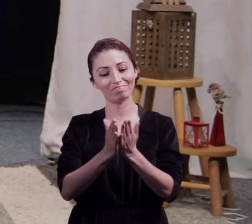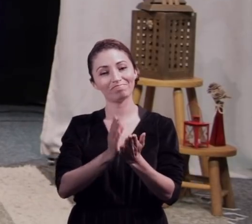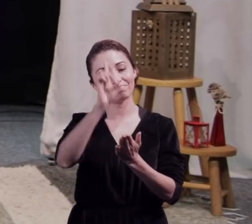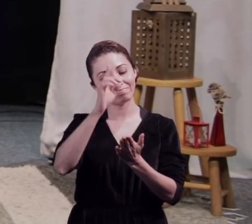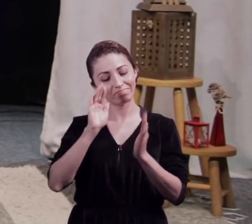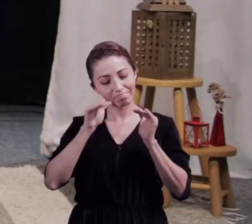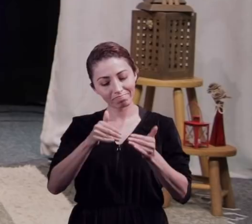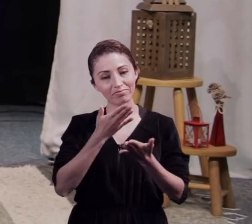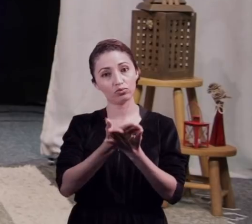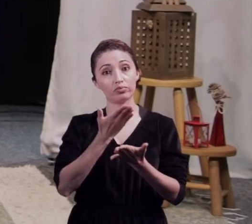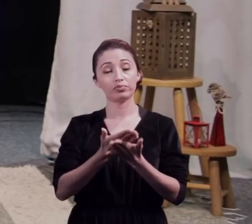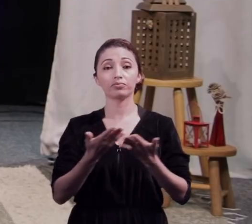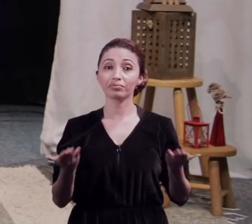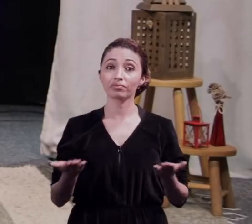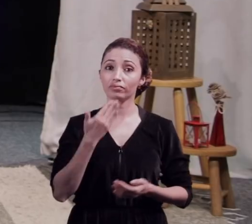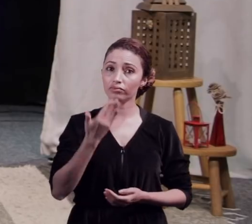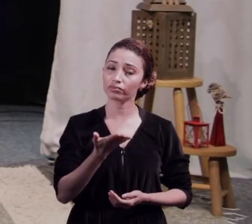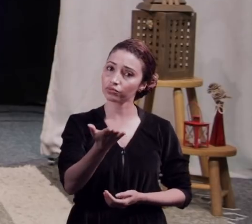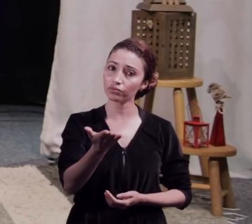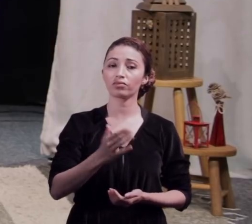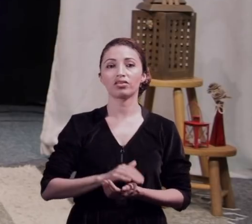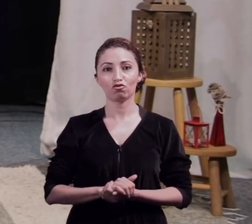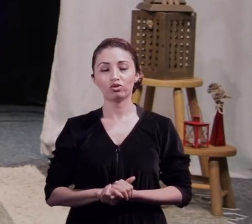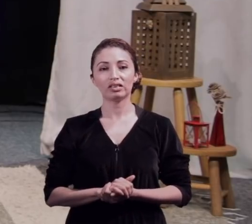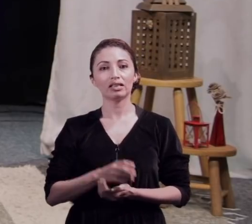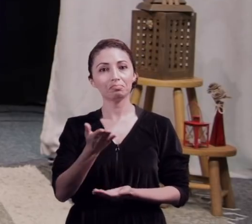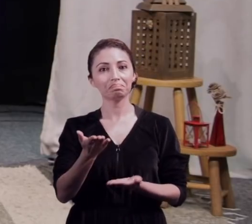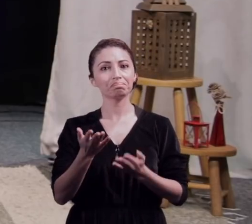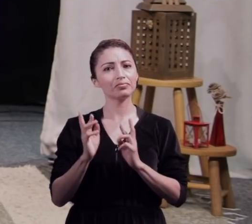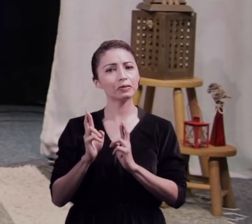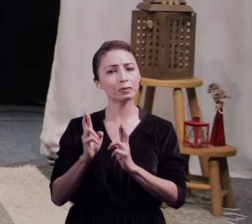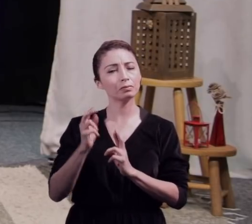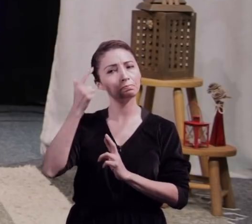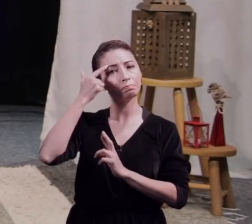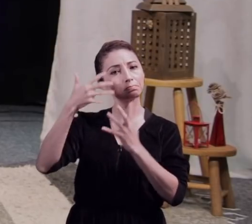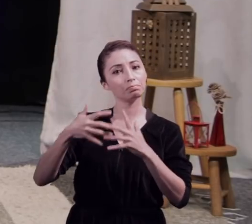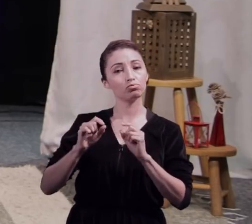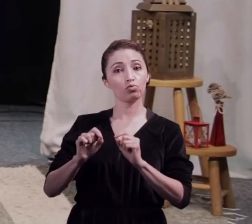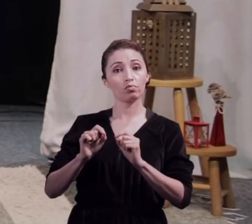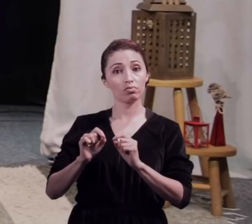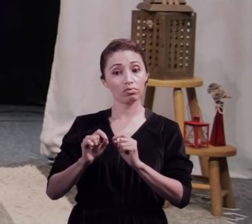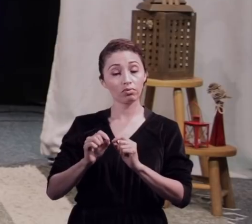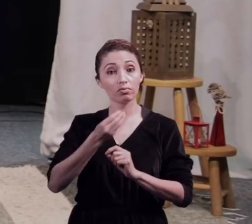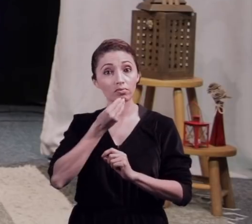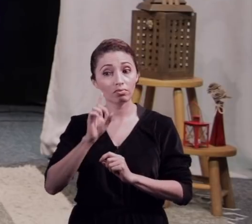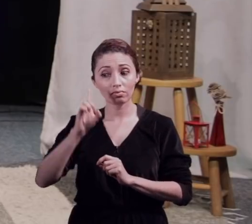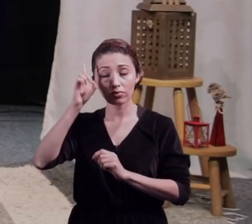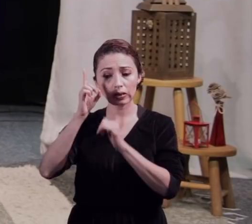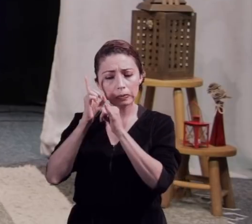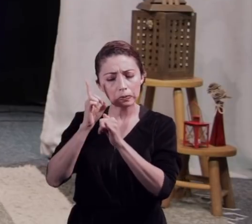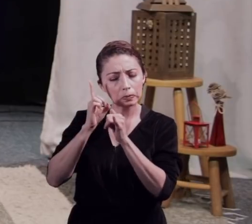de Deus. Eu peço a você que guarde a expectativa de que Deus pode falar com